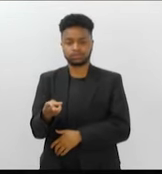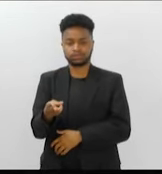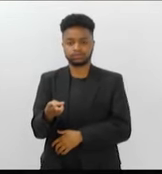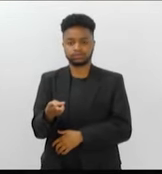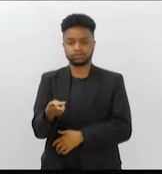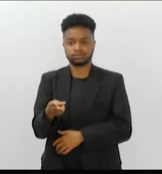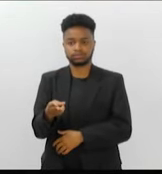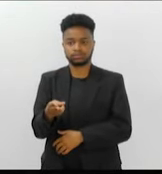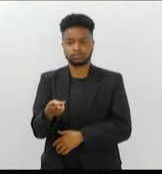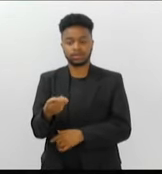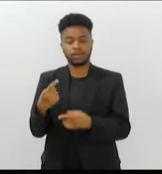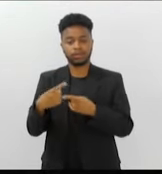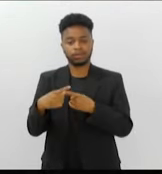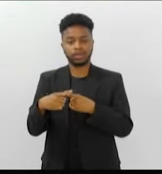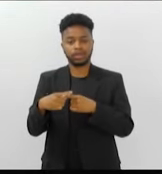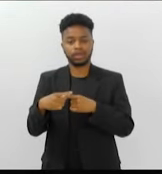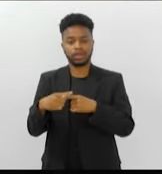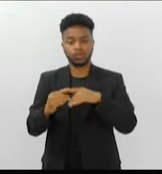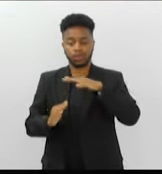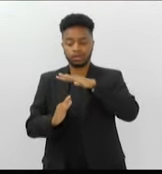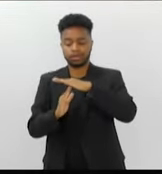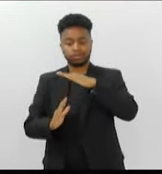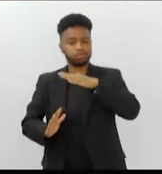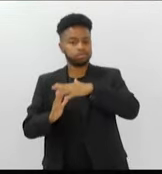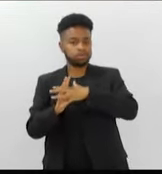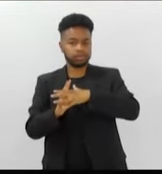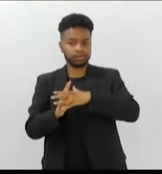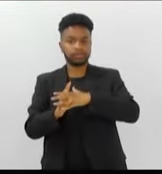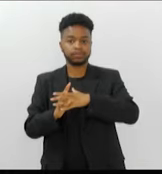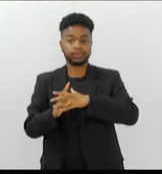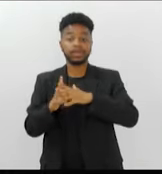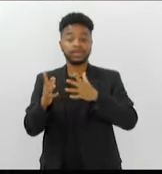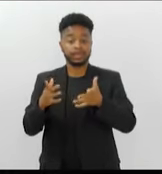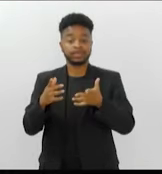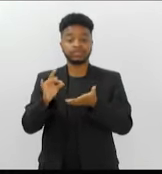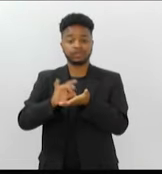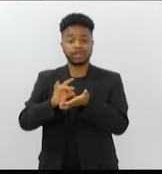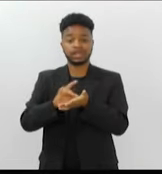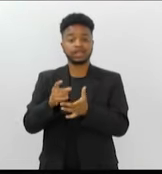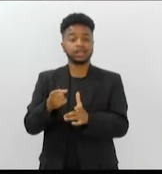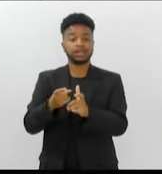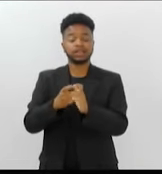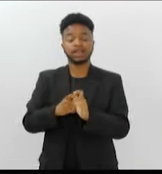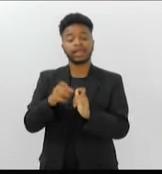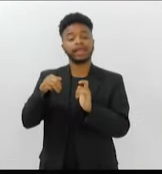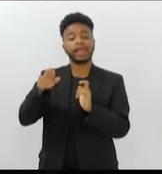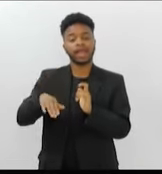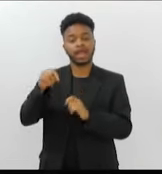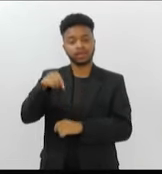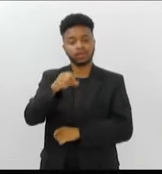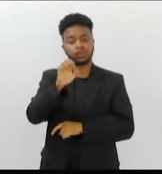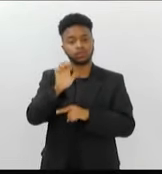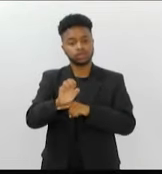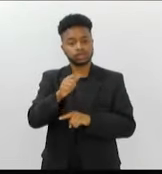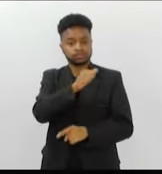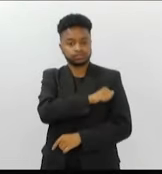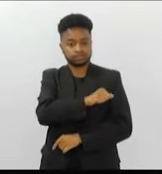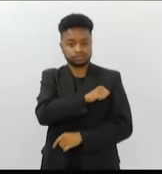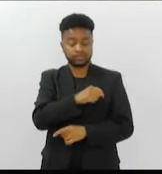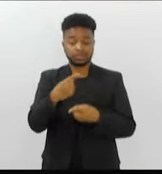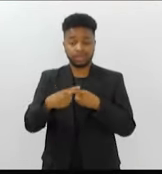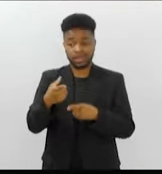que extrapola o teto MAC, e que quem deve é o Estado do Rio de Janeiro. Além de covardes, são